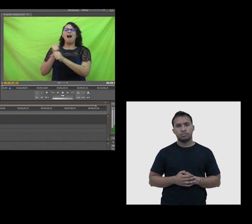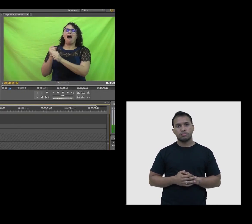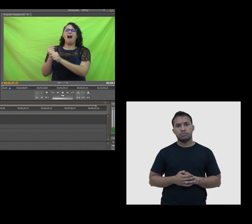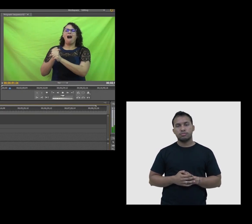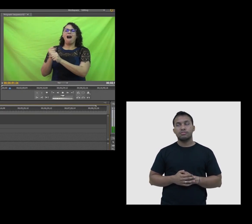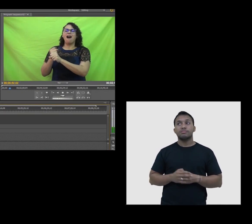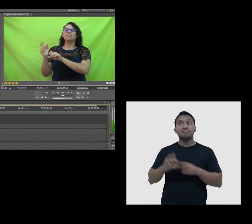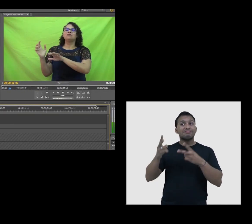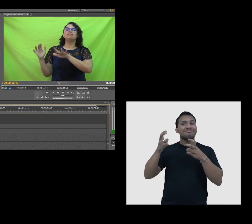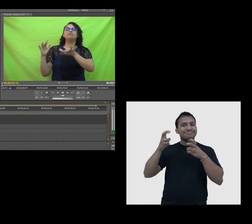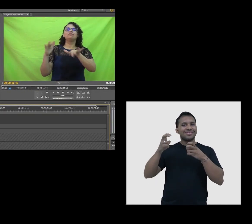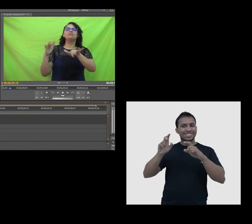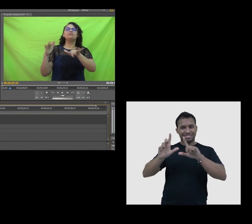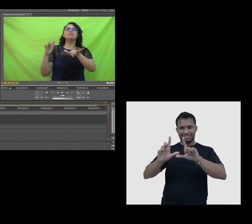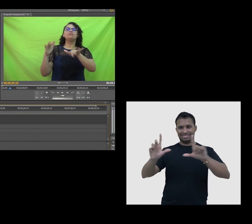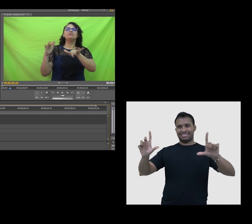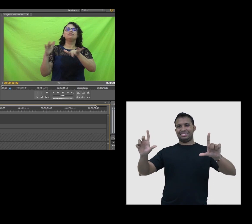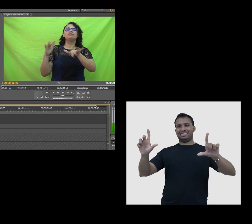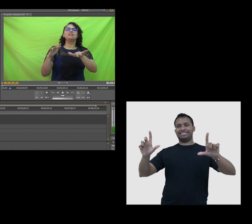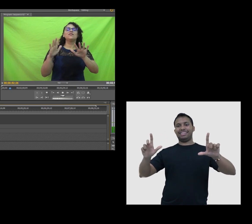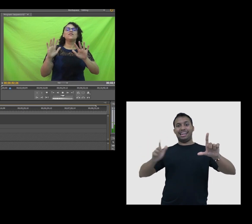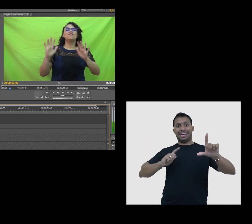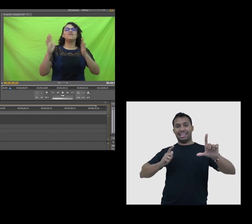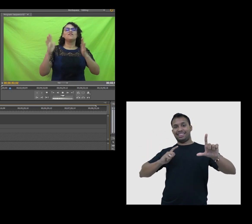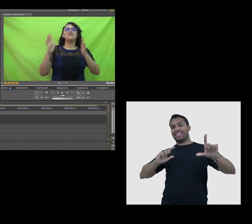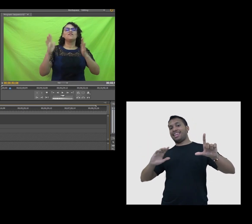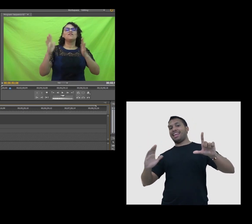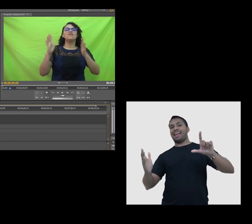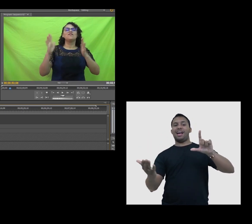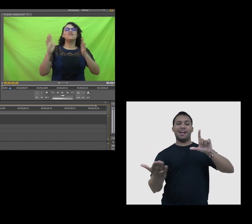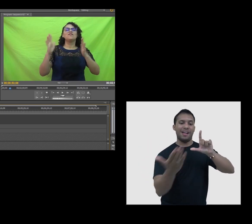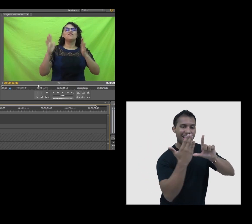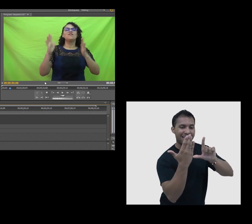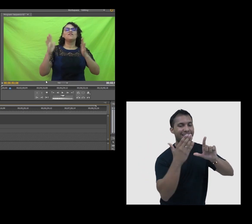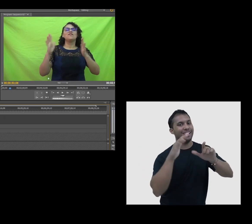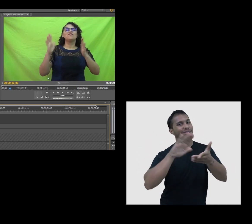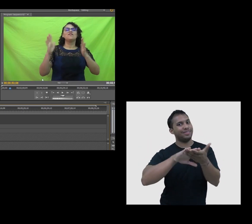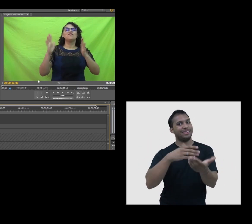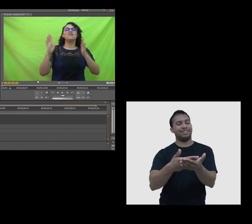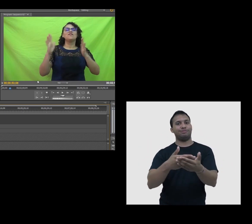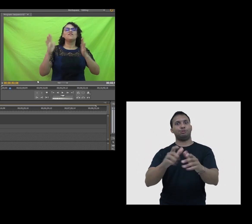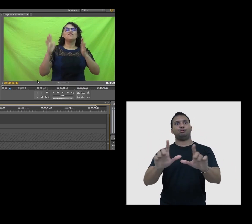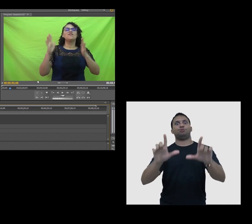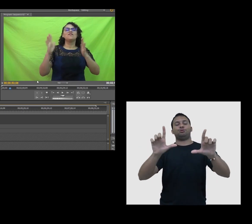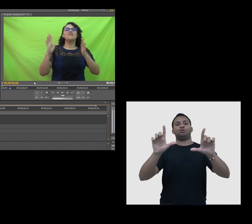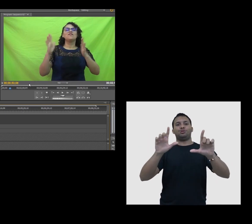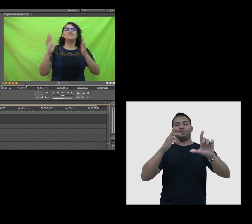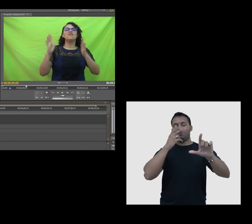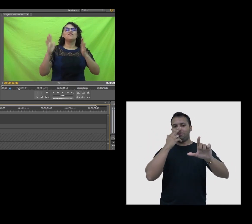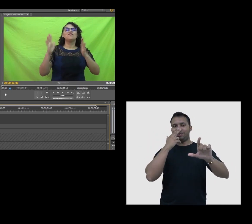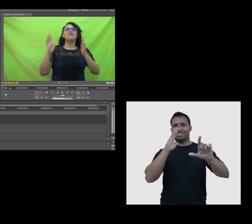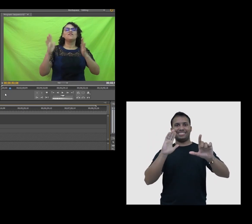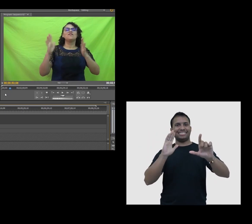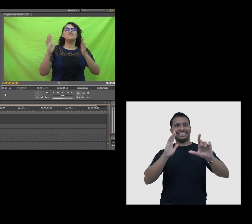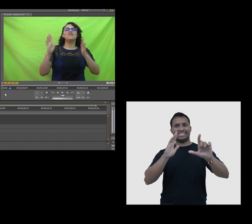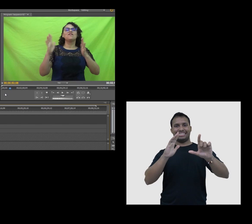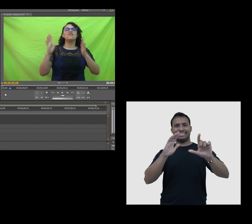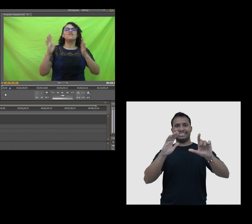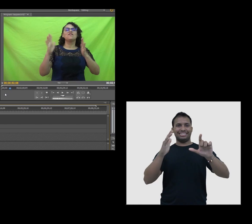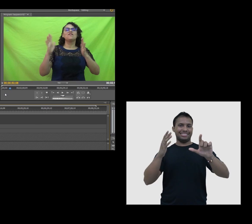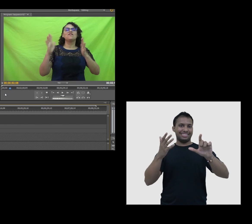Ó, a gente percebe que o intérprete está ocupando toda a janela do vídeo inteiro. Então agora a gente